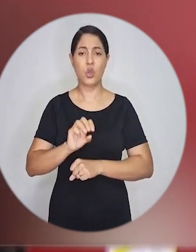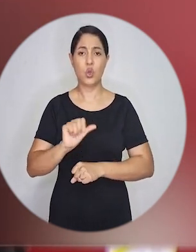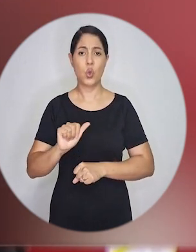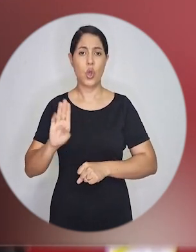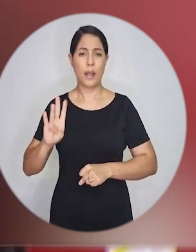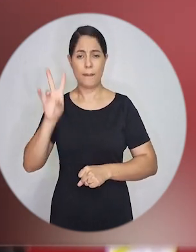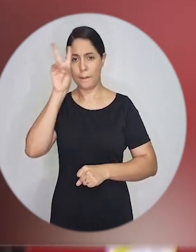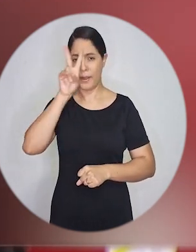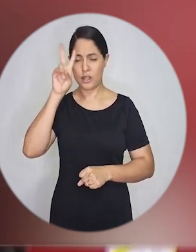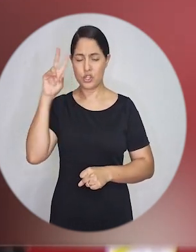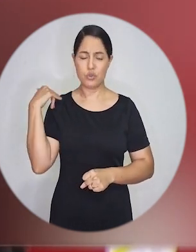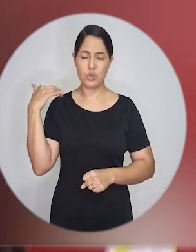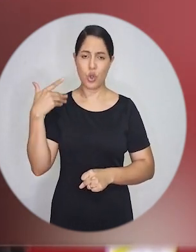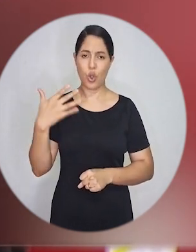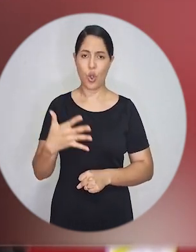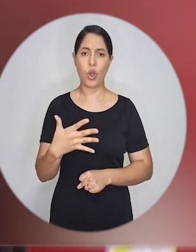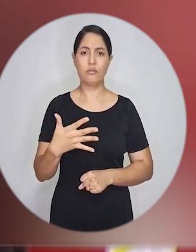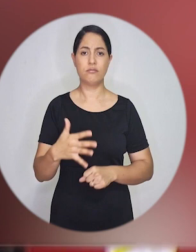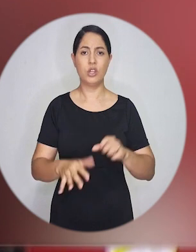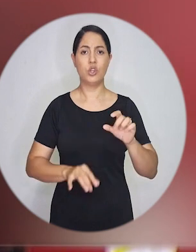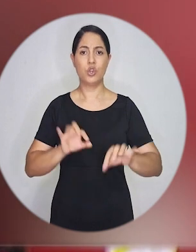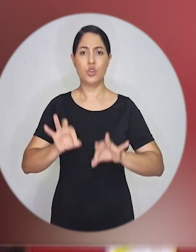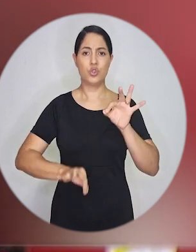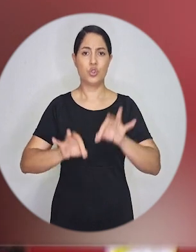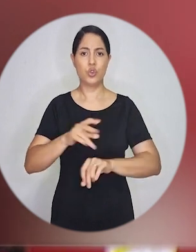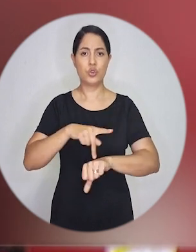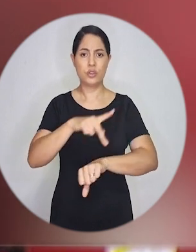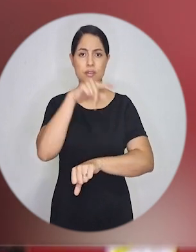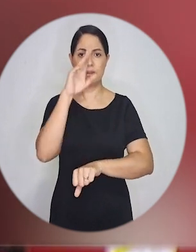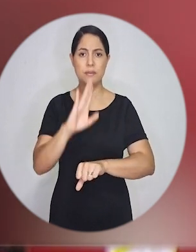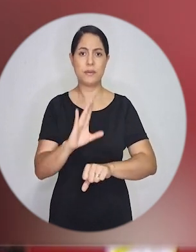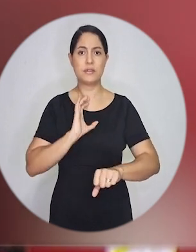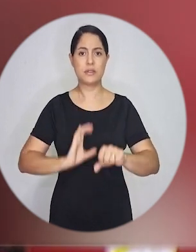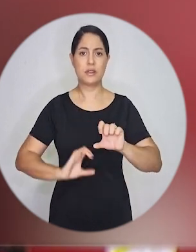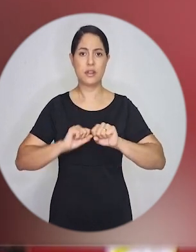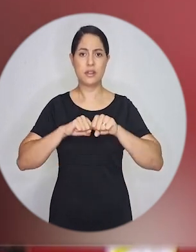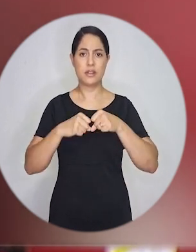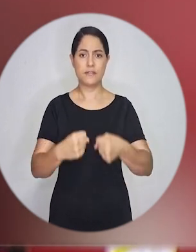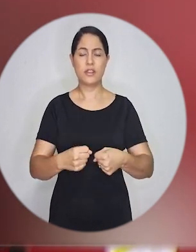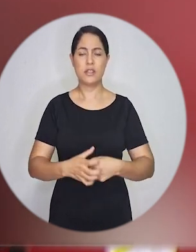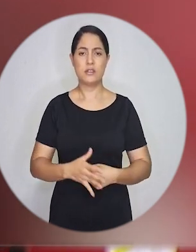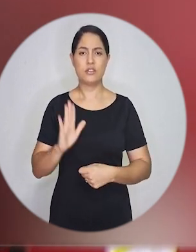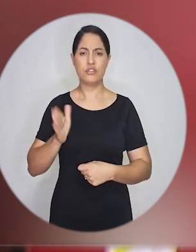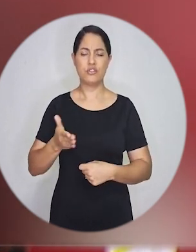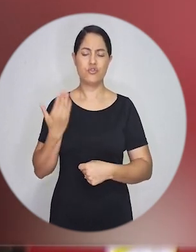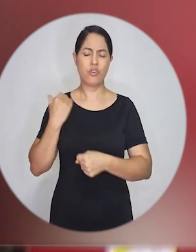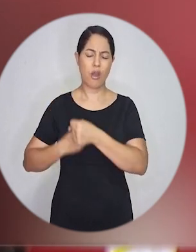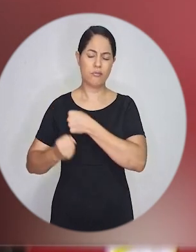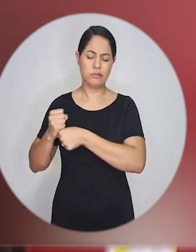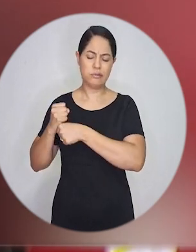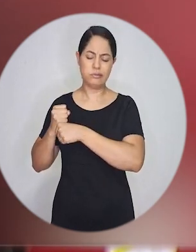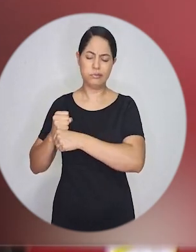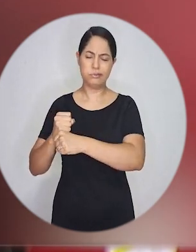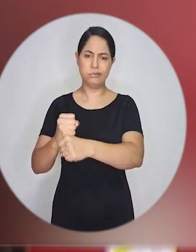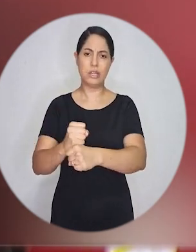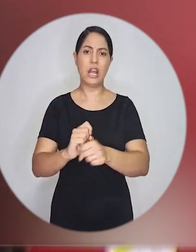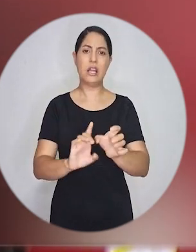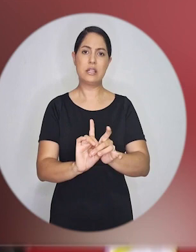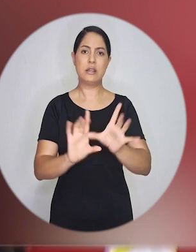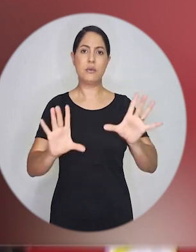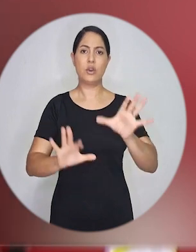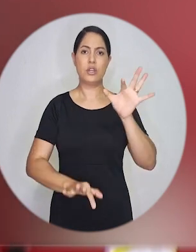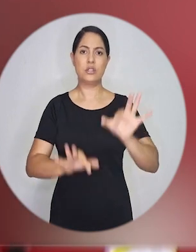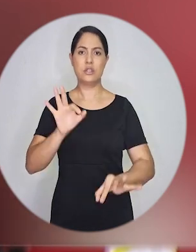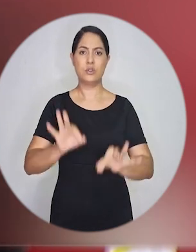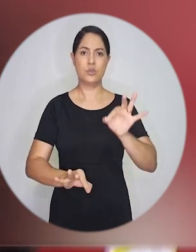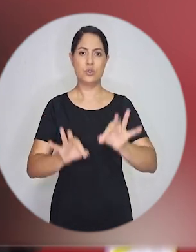sido continuamente aperfeiçoada para garantir o pleno exercício da cidadania. Os últimos anos mostraram a importância e a solidez